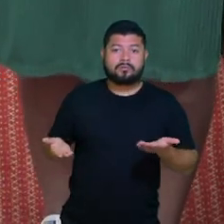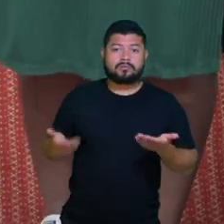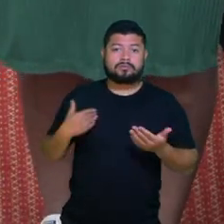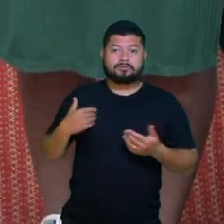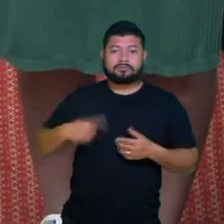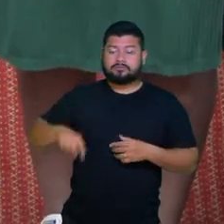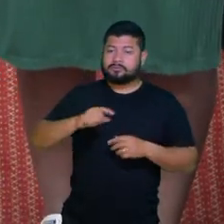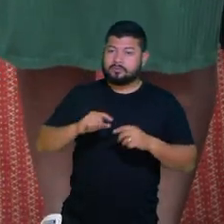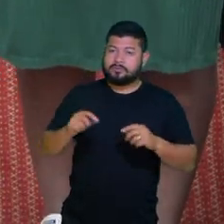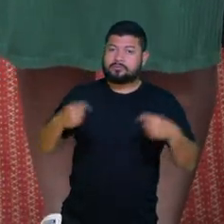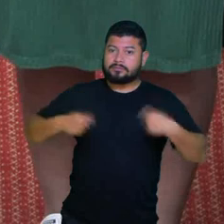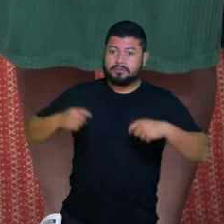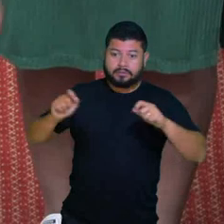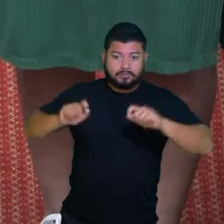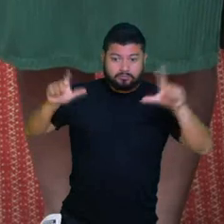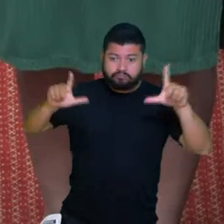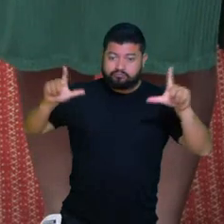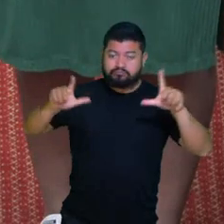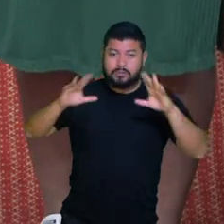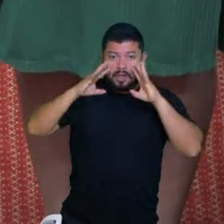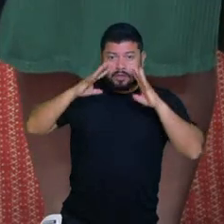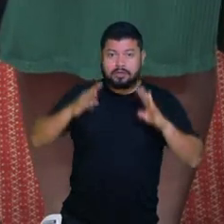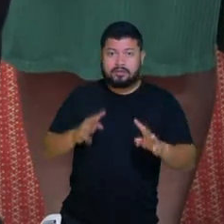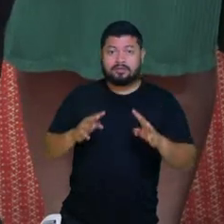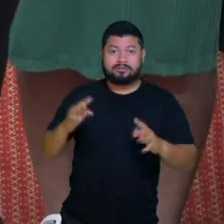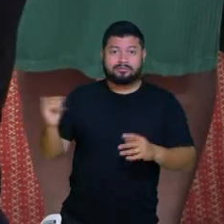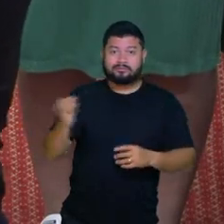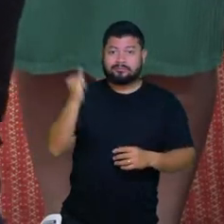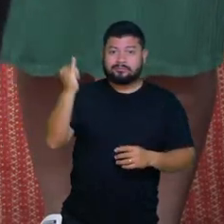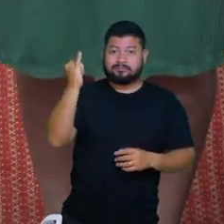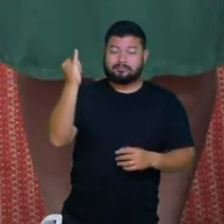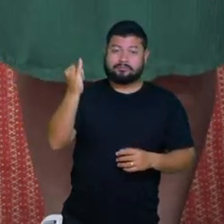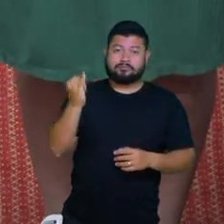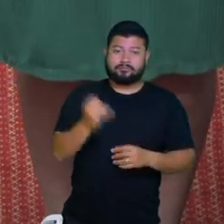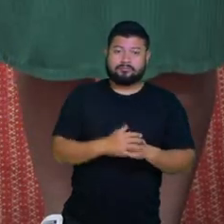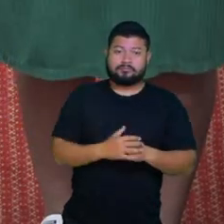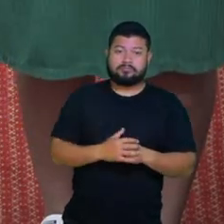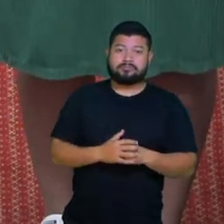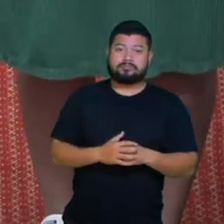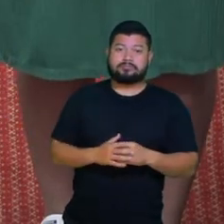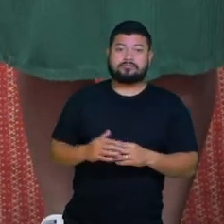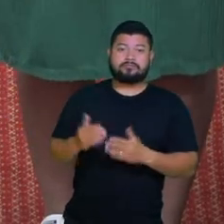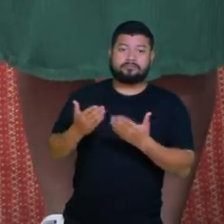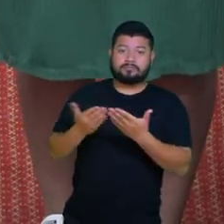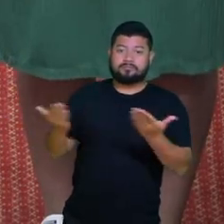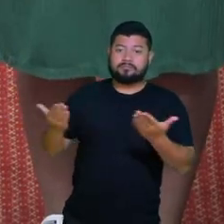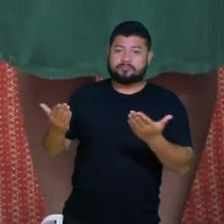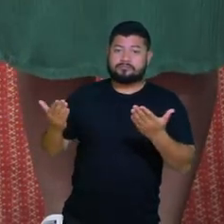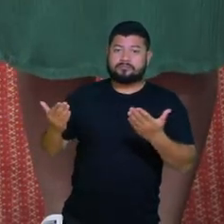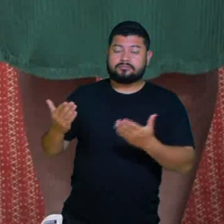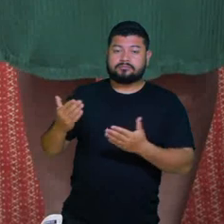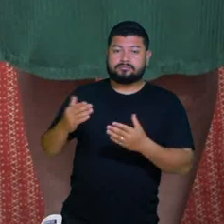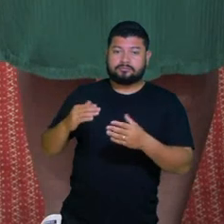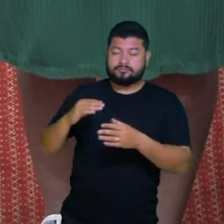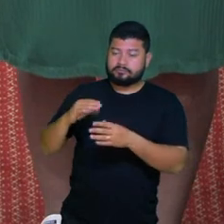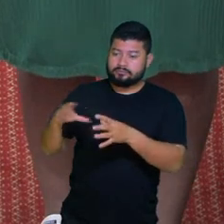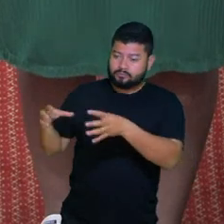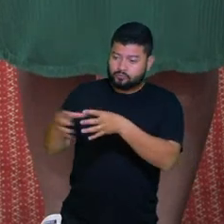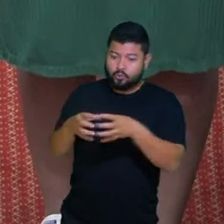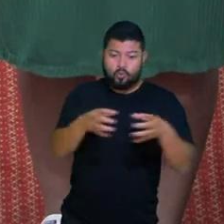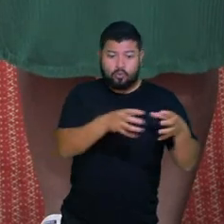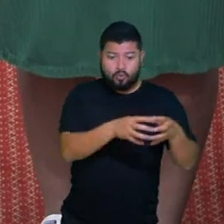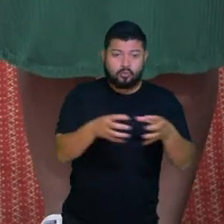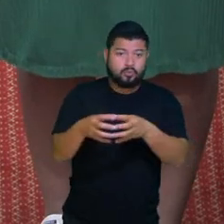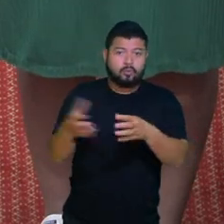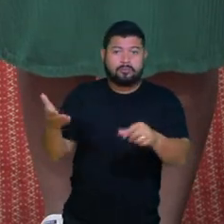prestar bastante atenção na importância dos dos aparelhos e da participação dos dos meios coletivos coletivos